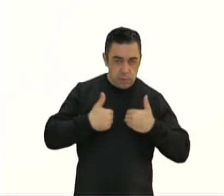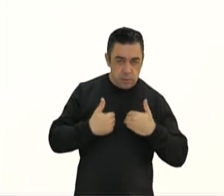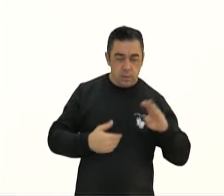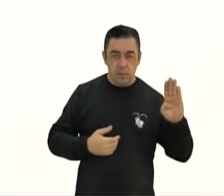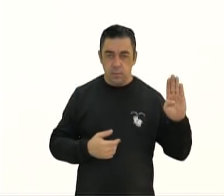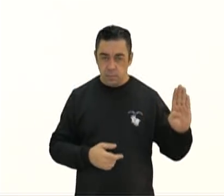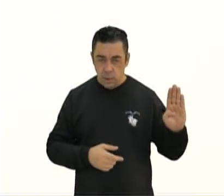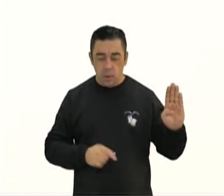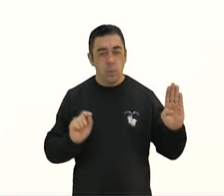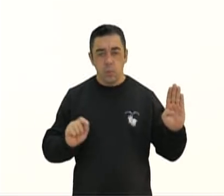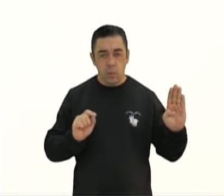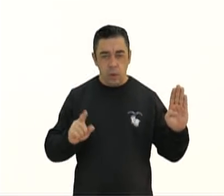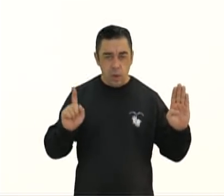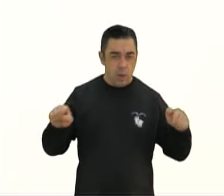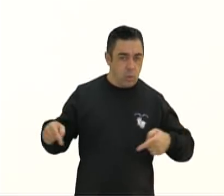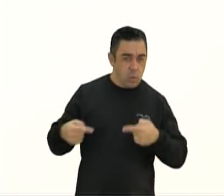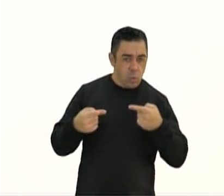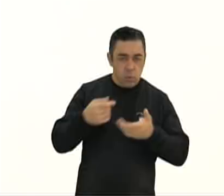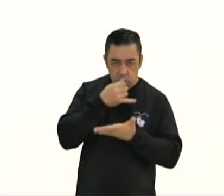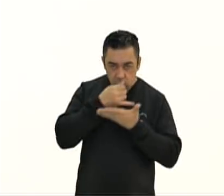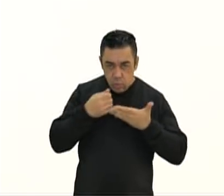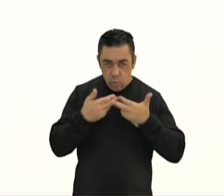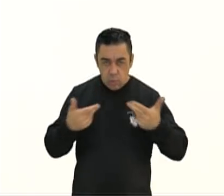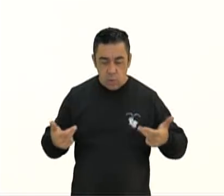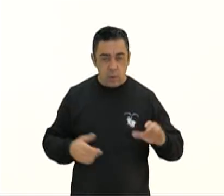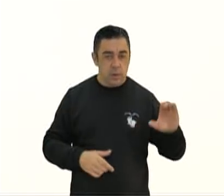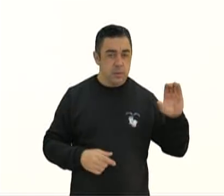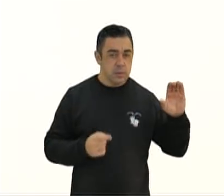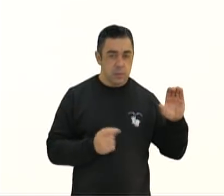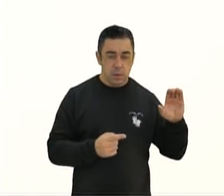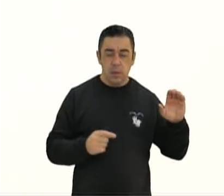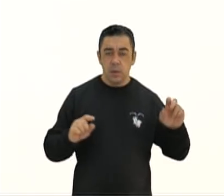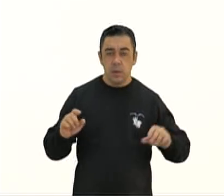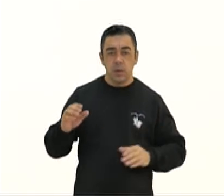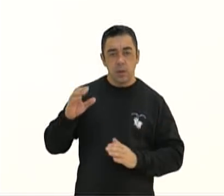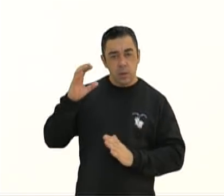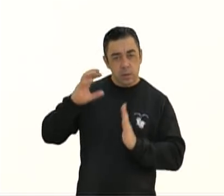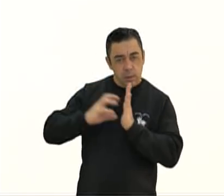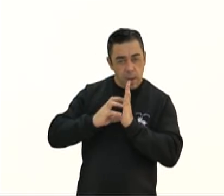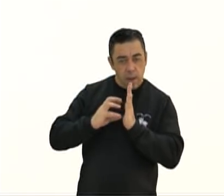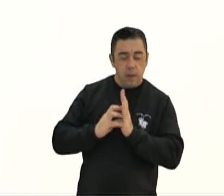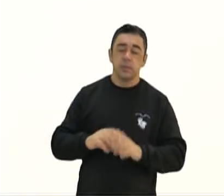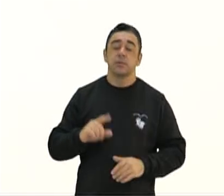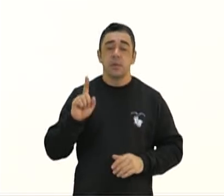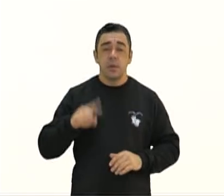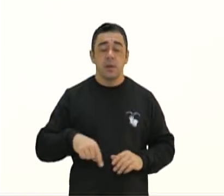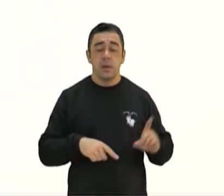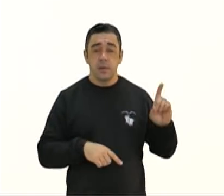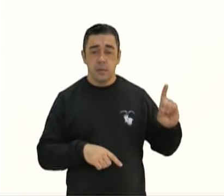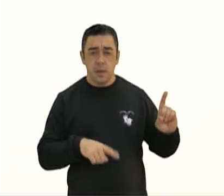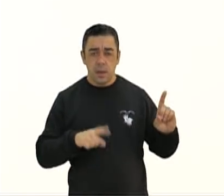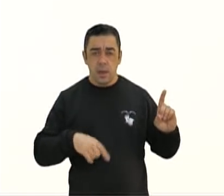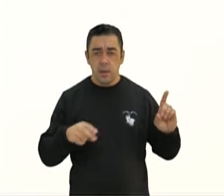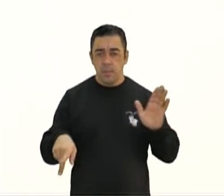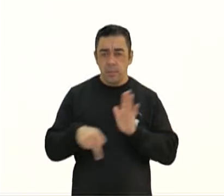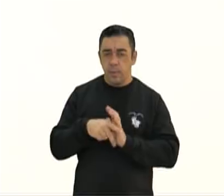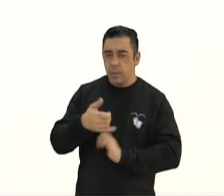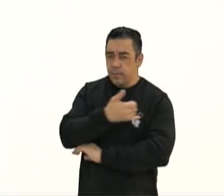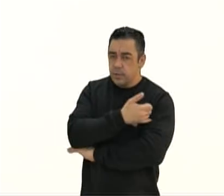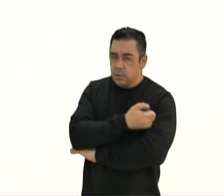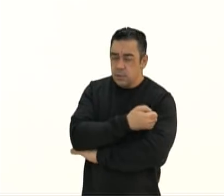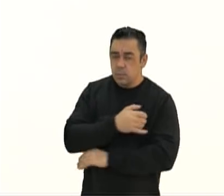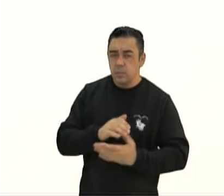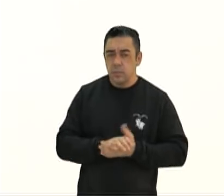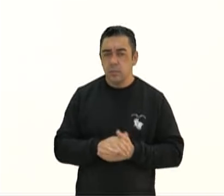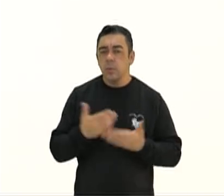B. Conscientização contra as drogas, C. Conscientização da AIDS e D. Conscientização para a vacinação.